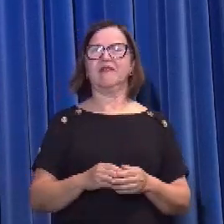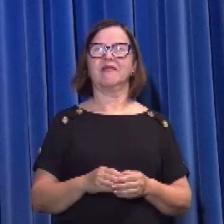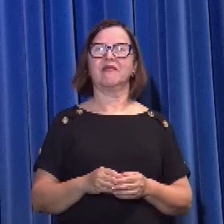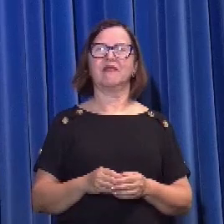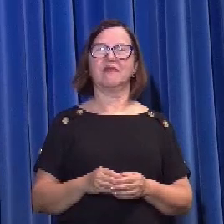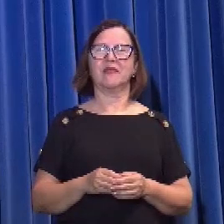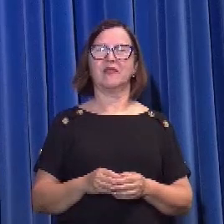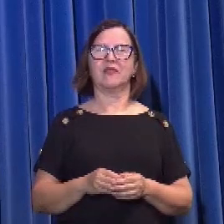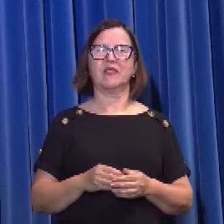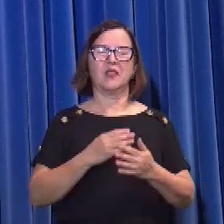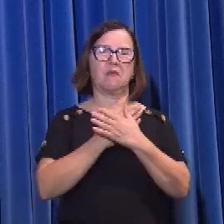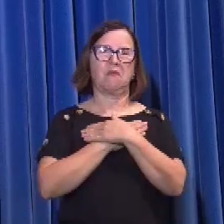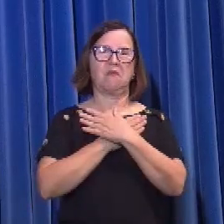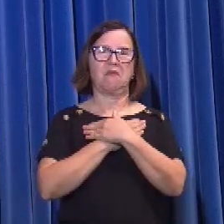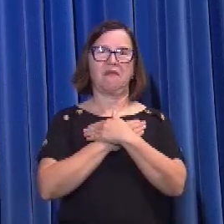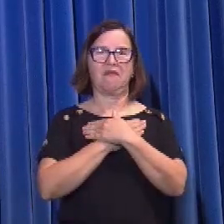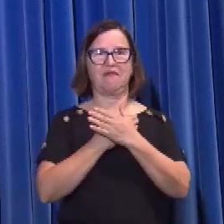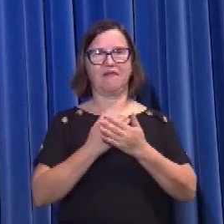desemprego,